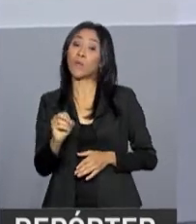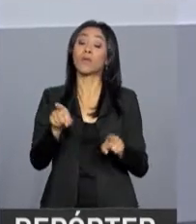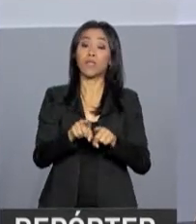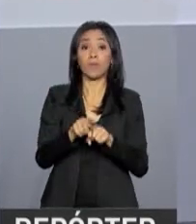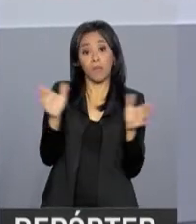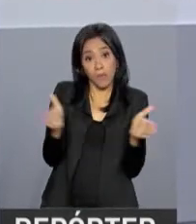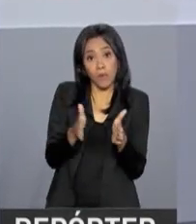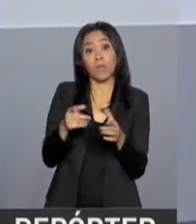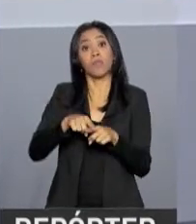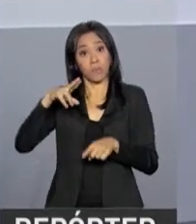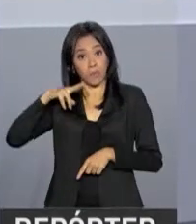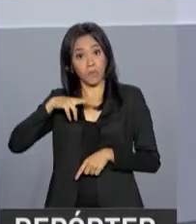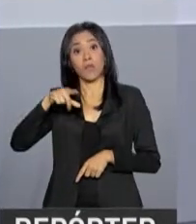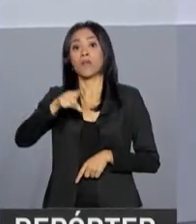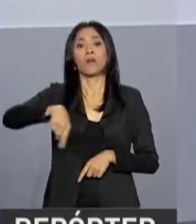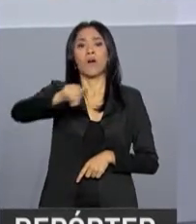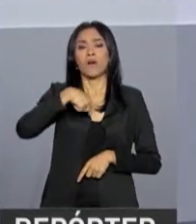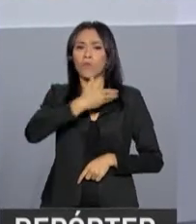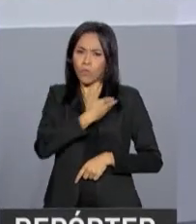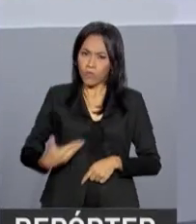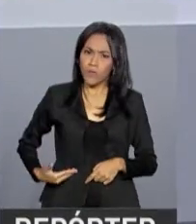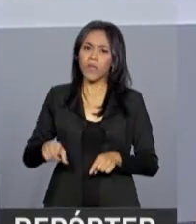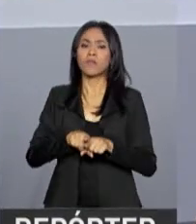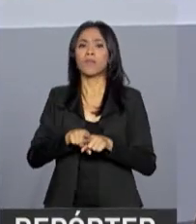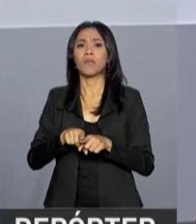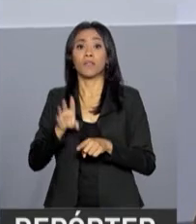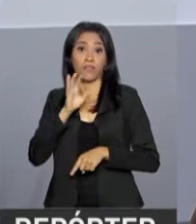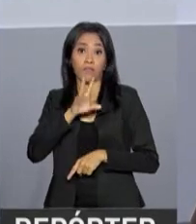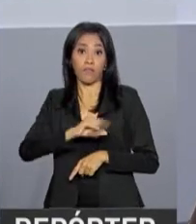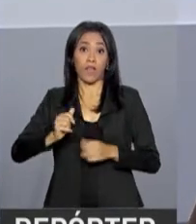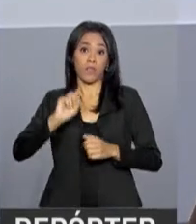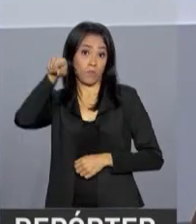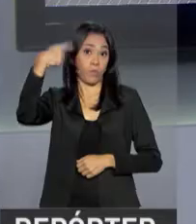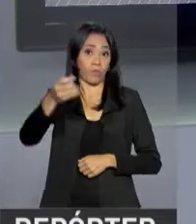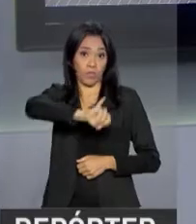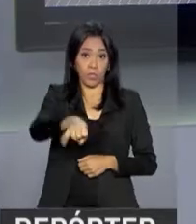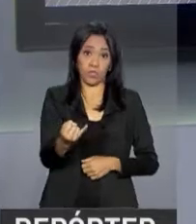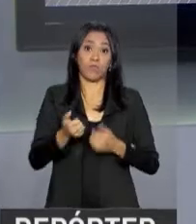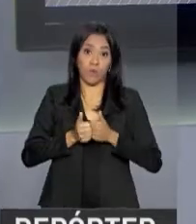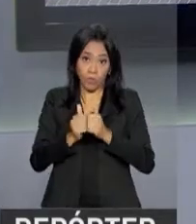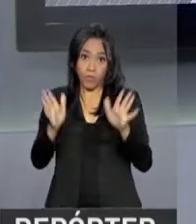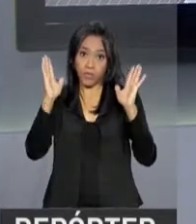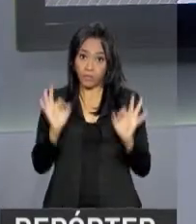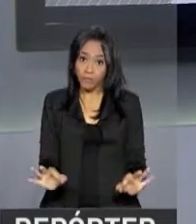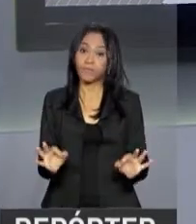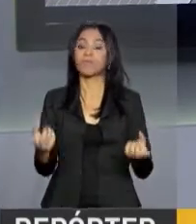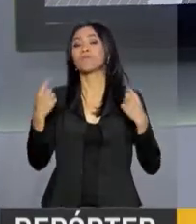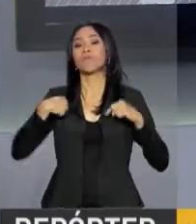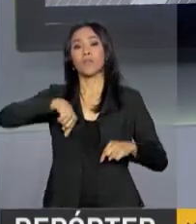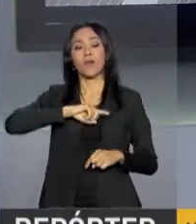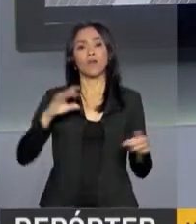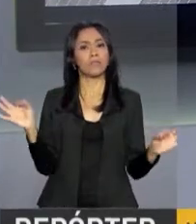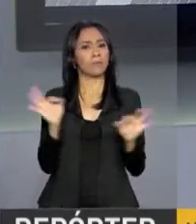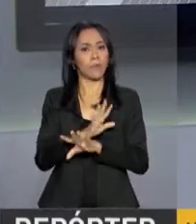individual órgãos públicos e estatais começam a implantar o programa em janeiro do ano que vem nós ficamos por aqui você pode